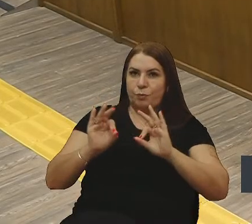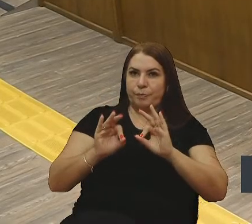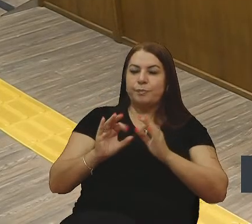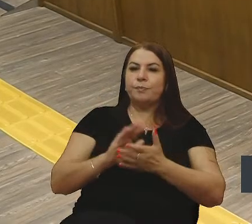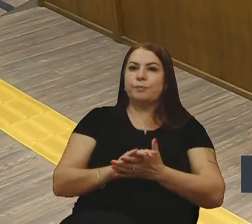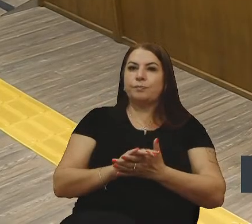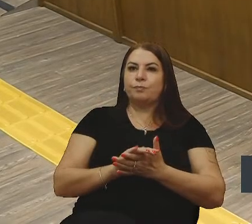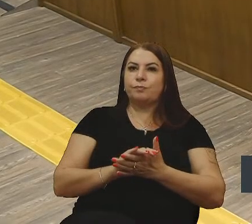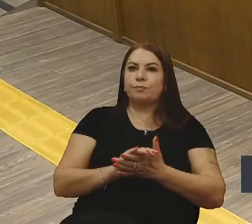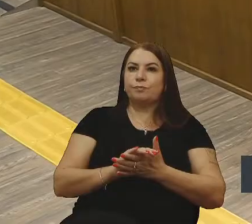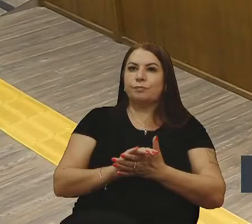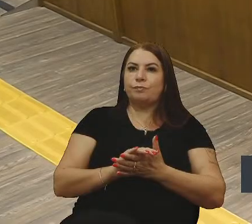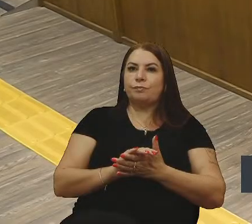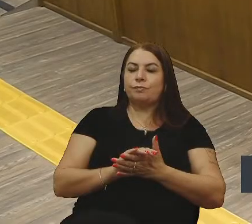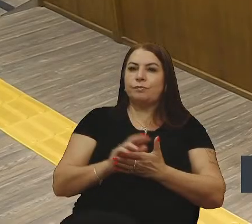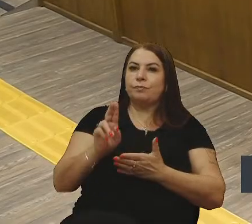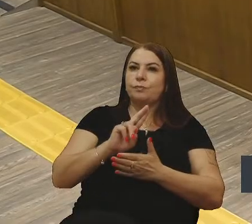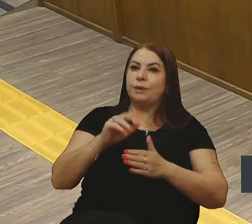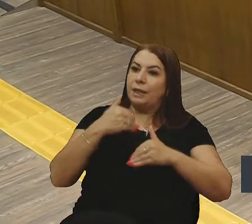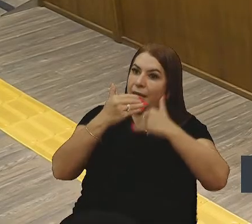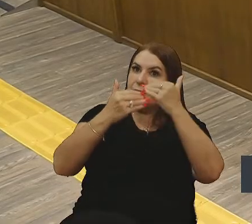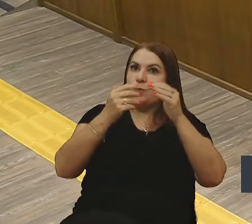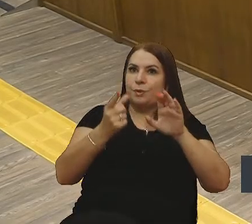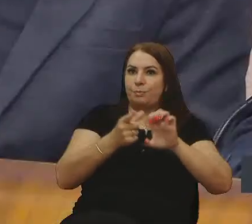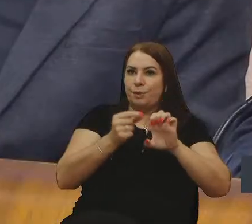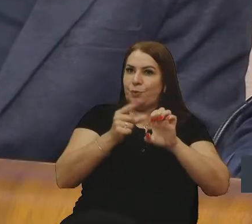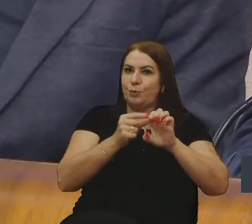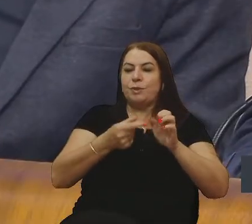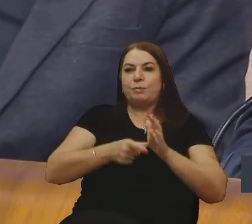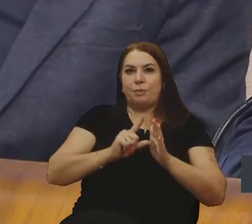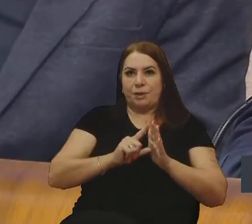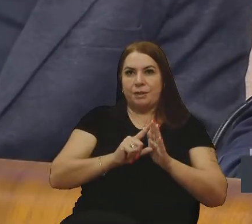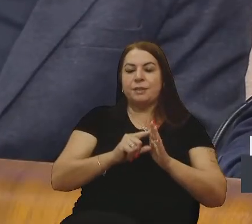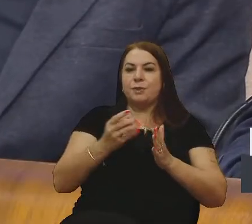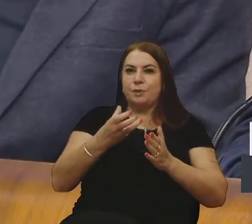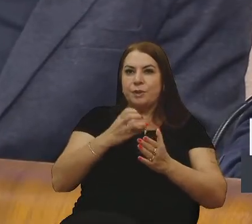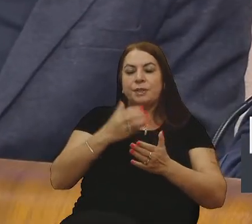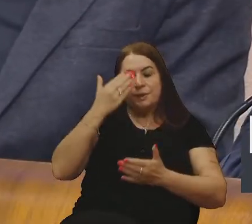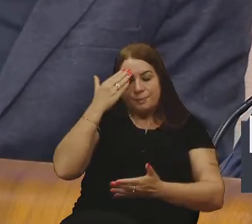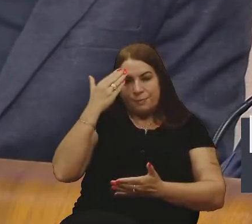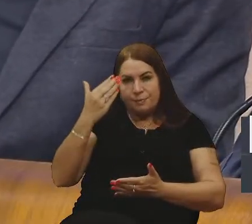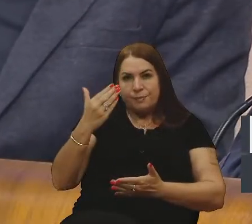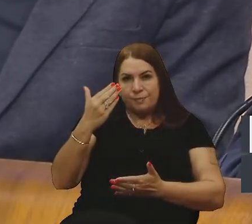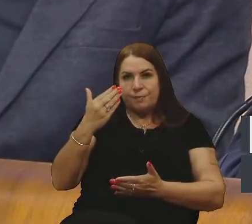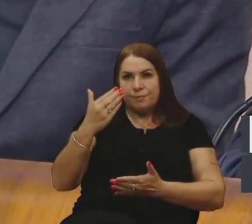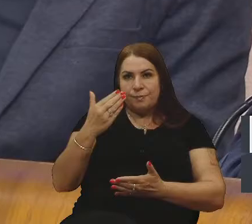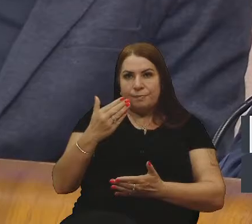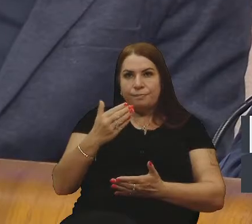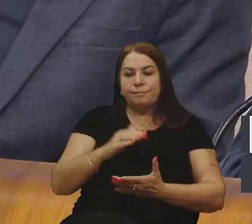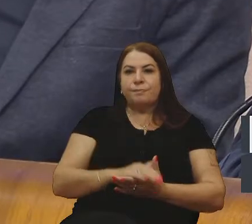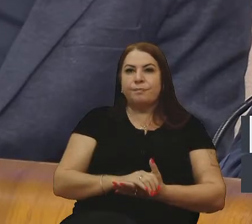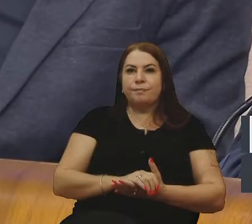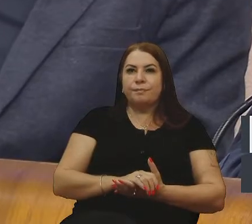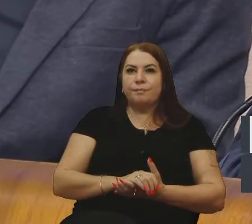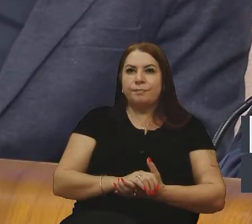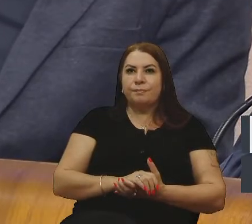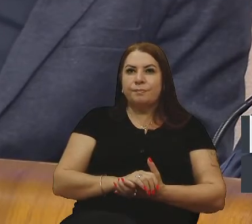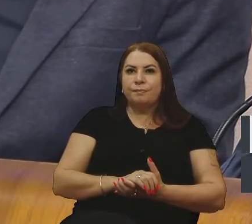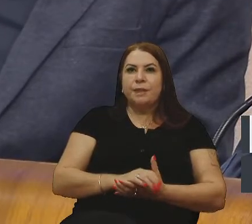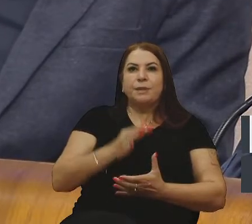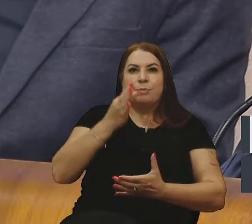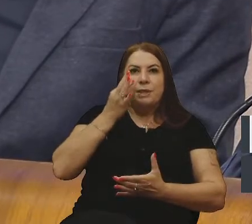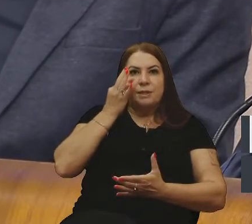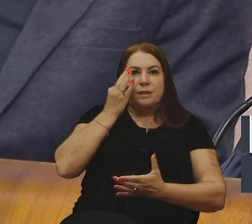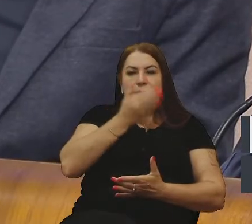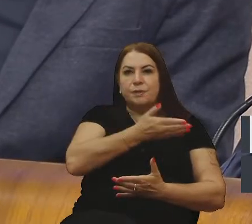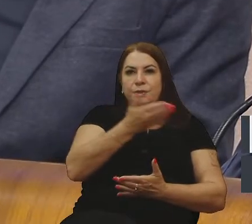nós denominamos Êxito Empreendedor. Mas, antes de mais nada, eu queria agradecer enormemente a presença dos